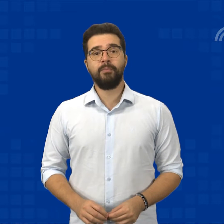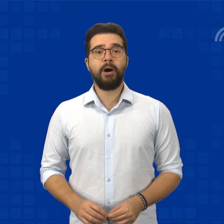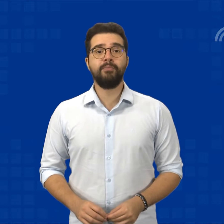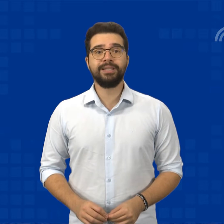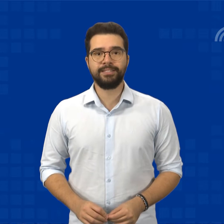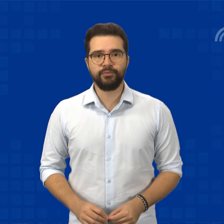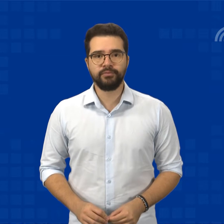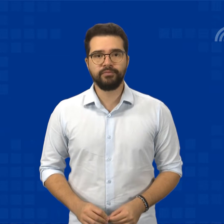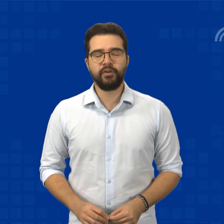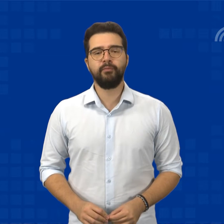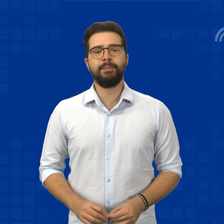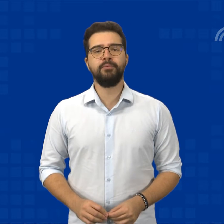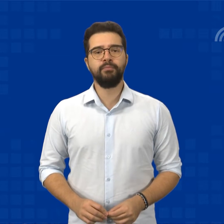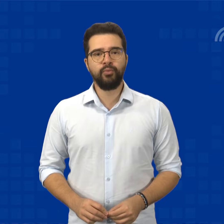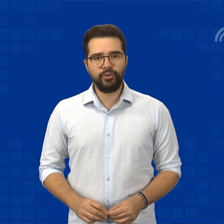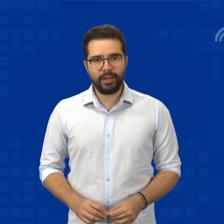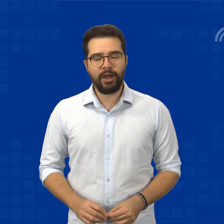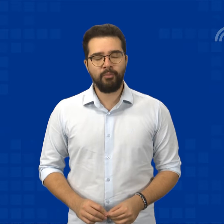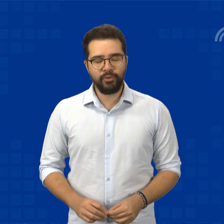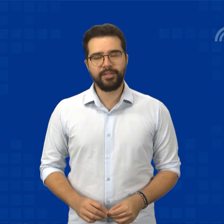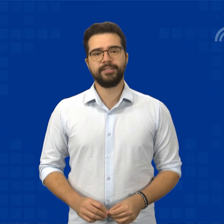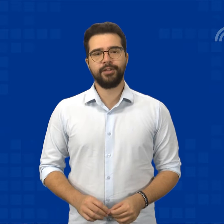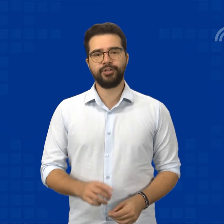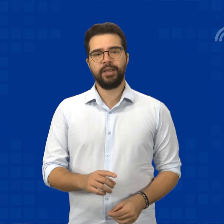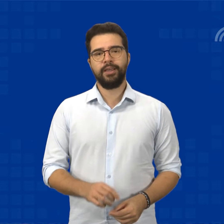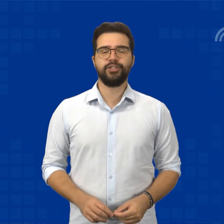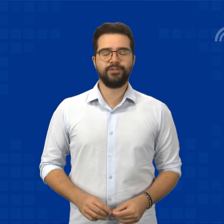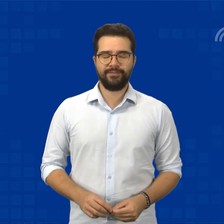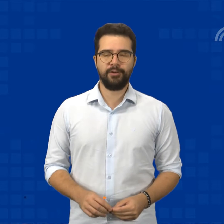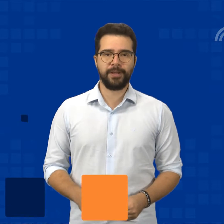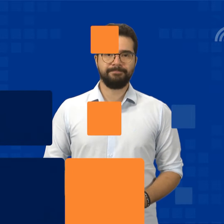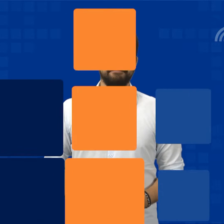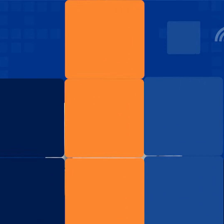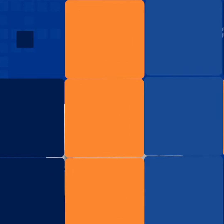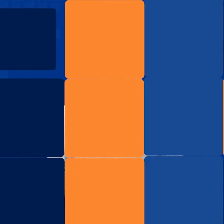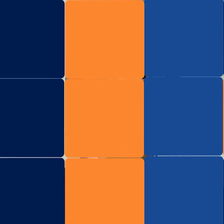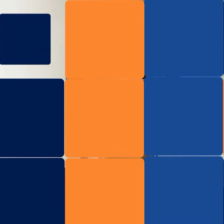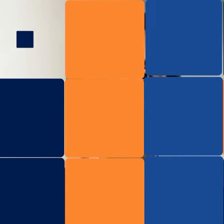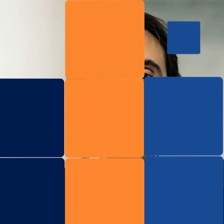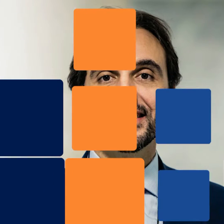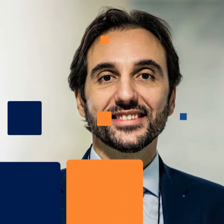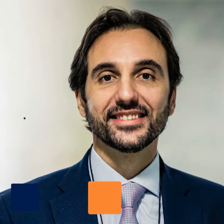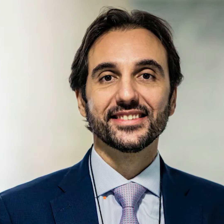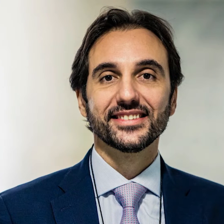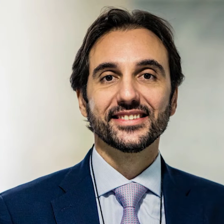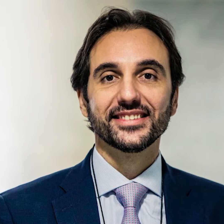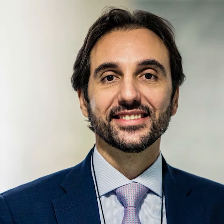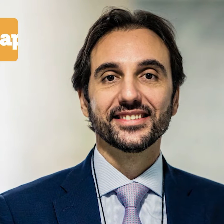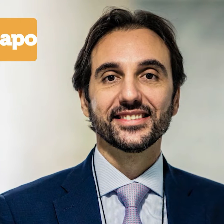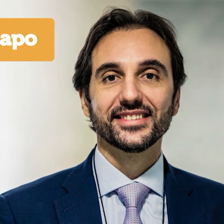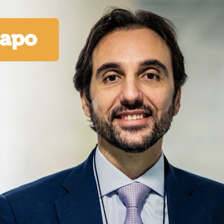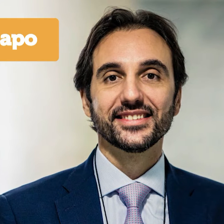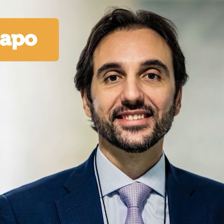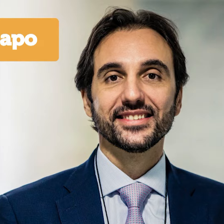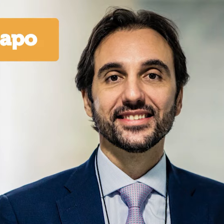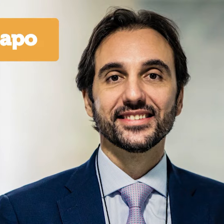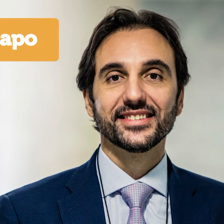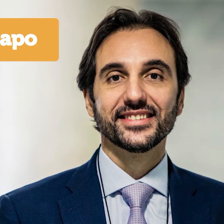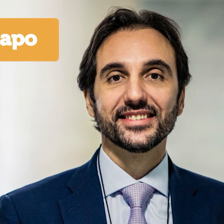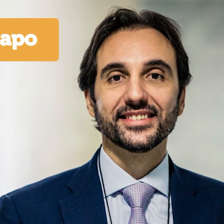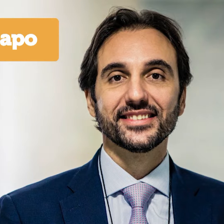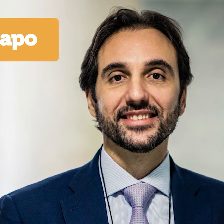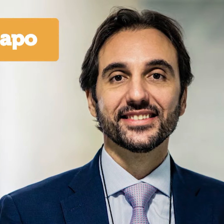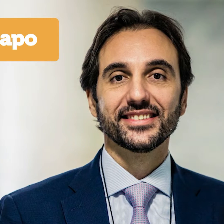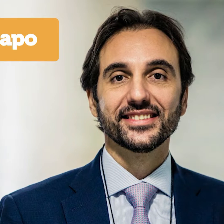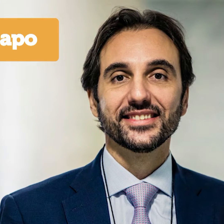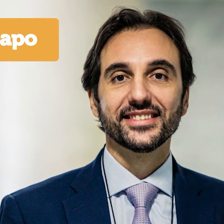Pacto Global Brasil. Foi um papo muito legal, muito interessante, a gente vai ver agora. O convidado de hoje, o diretor executivo